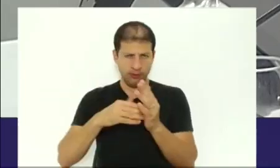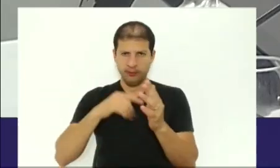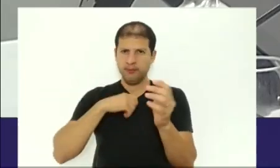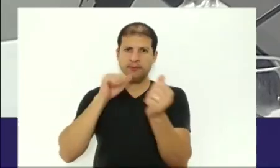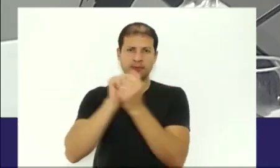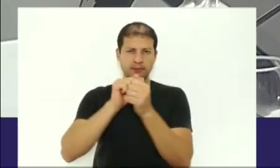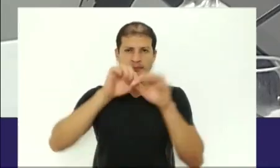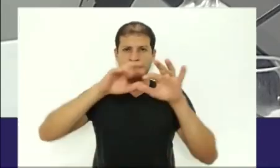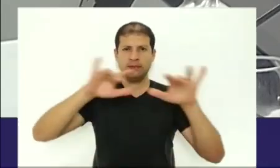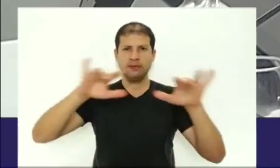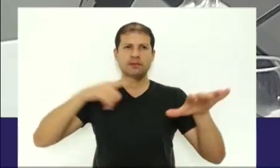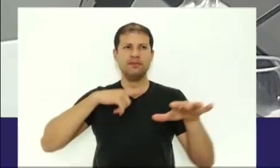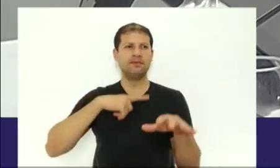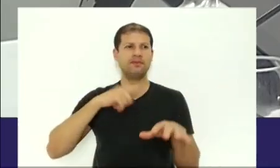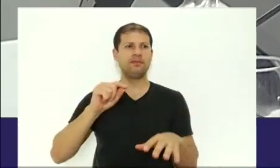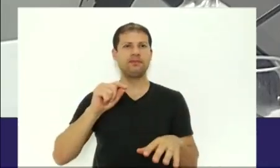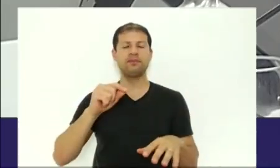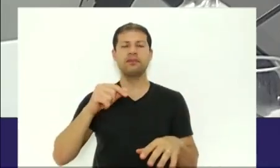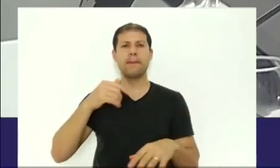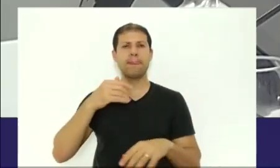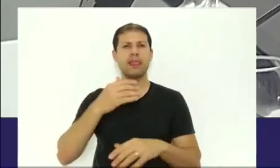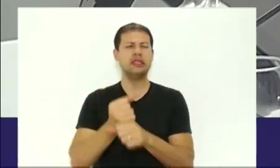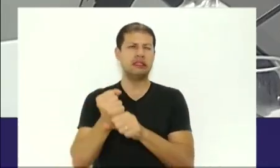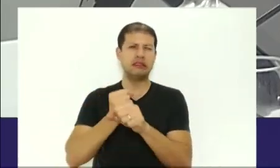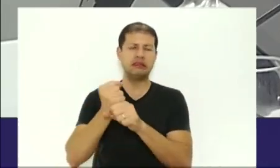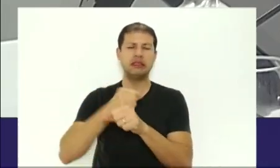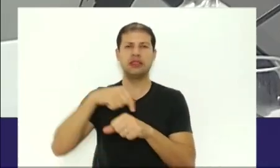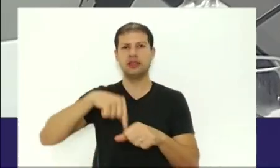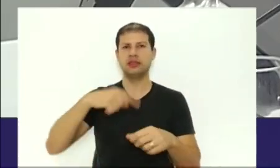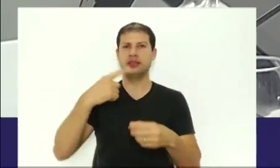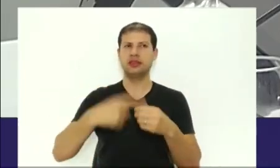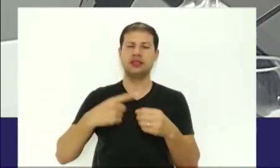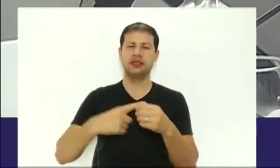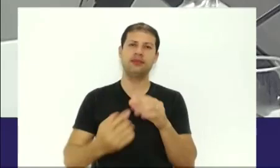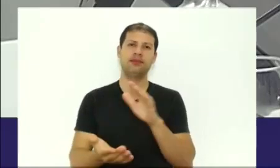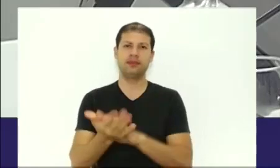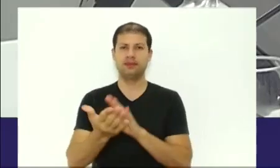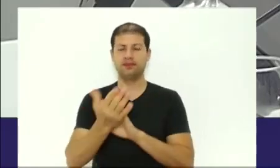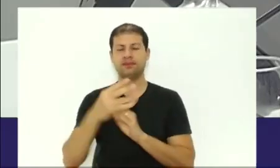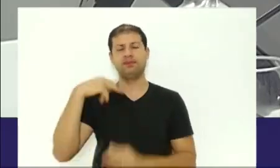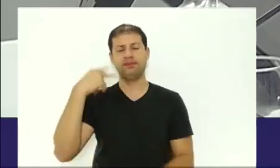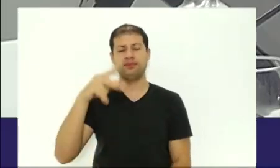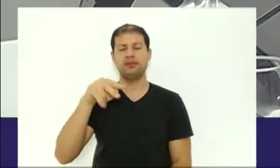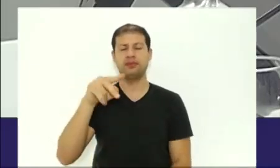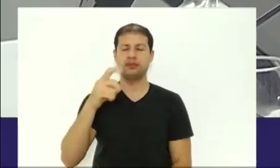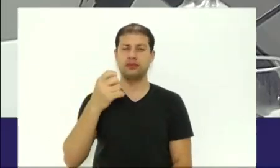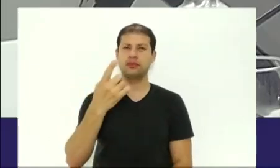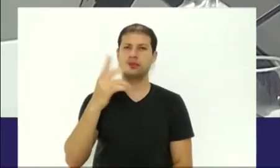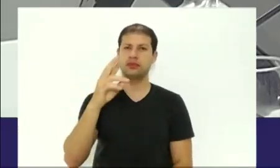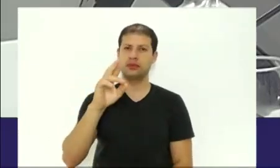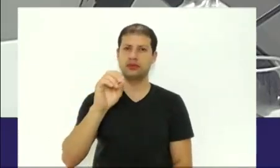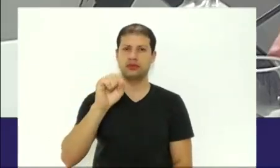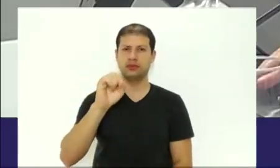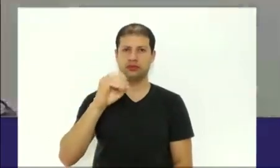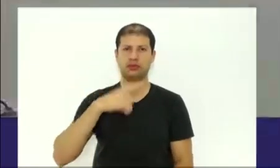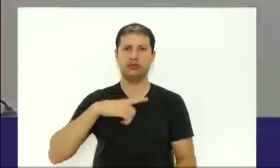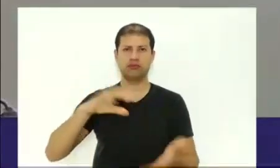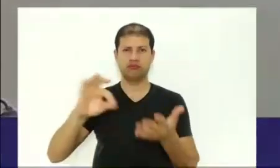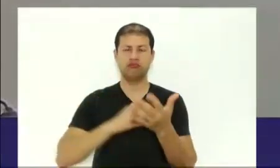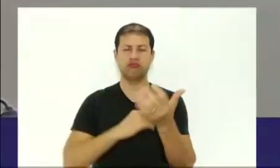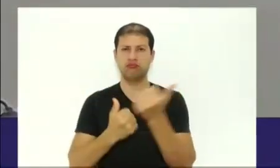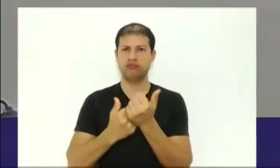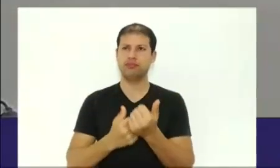escritórios mais tradicionais da nossa cidade. Parabéns, vereador Pedroso, gostaria de assinar em apoio essa sua iniciativa. Questão de